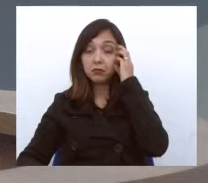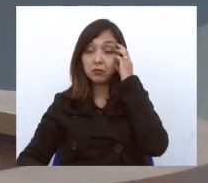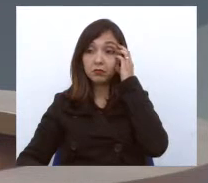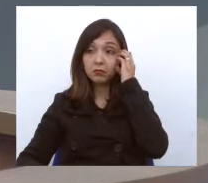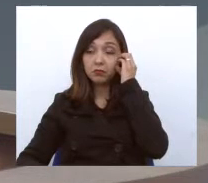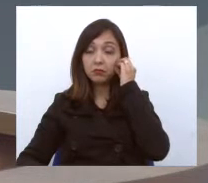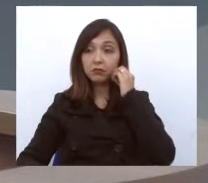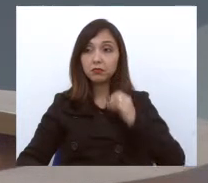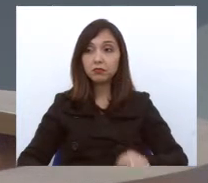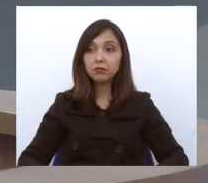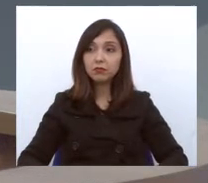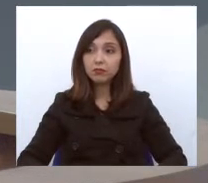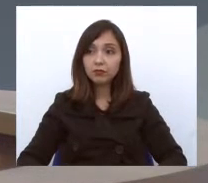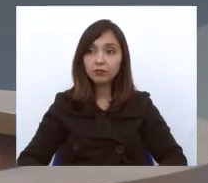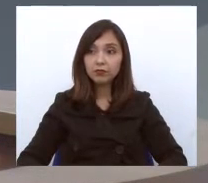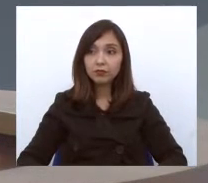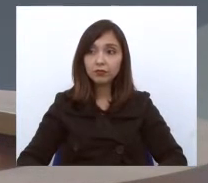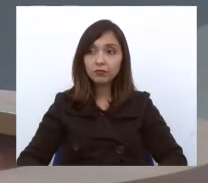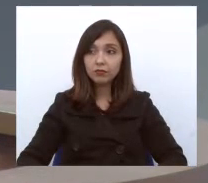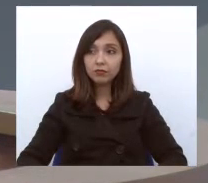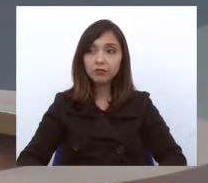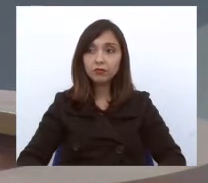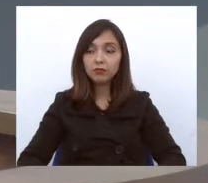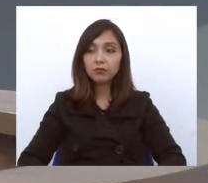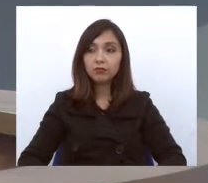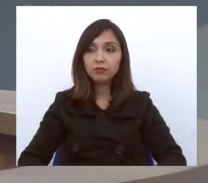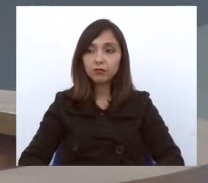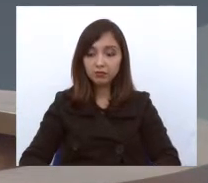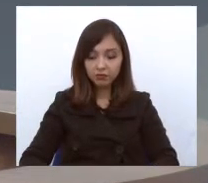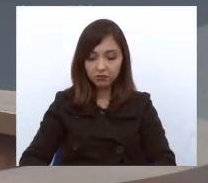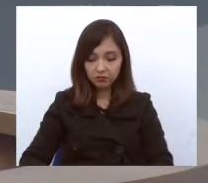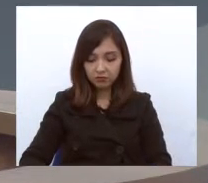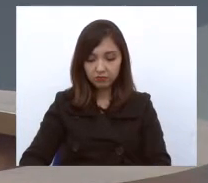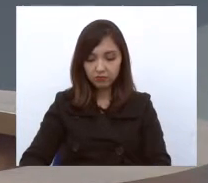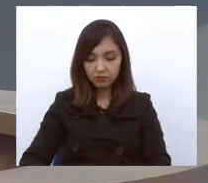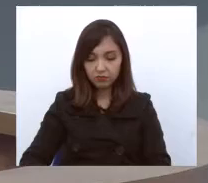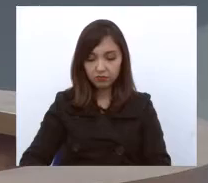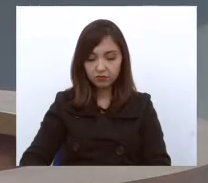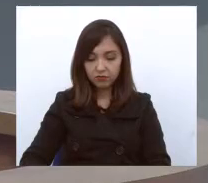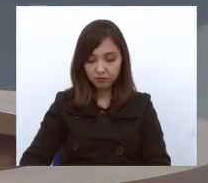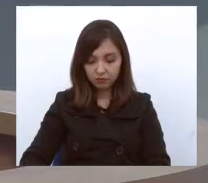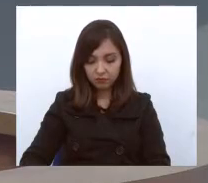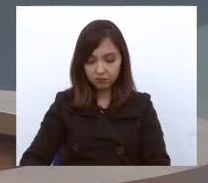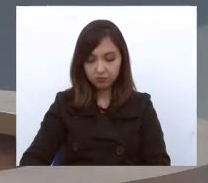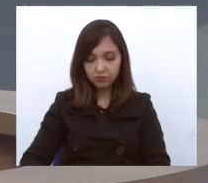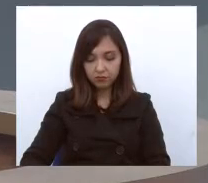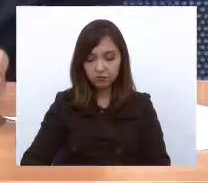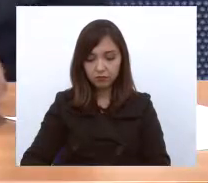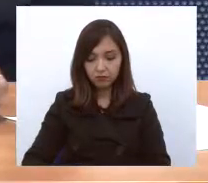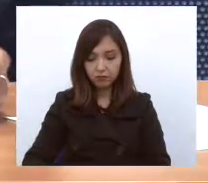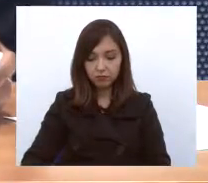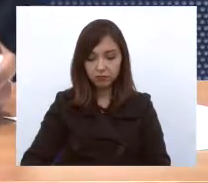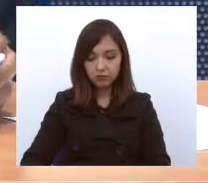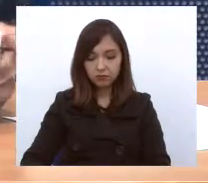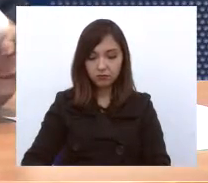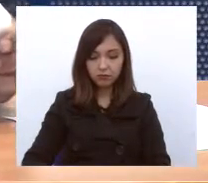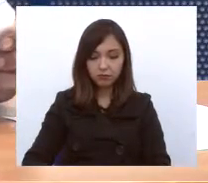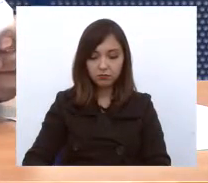Não lembro nada ainda. Senhor presidente, o senhor não entrou... Nós, 20, que, não. Senhor presidente, em que item que nós estamos? Estamos no item 20.